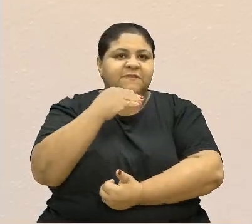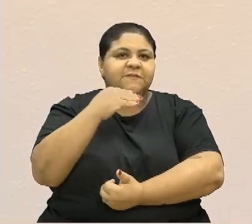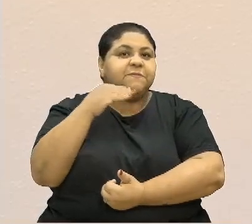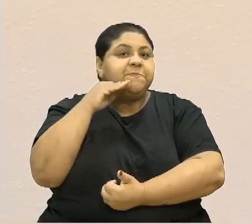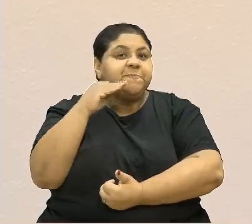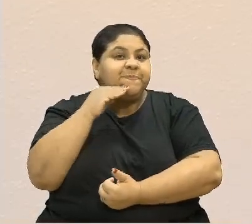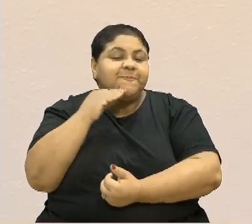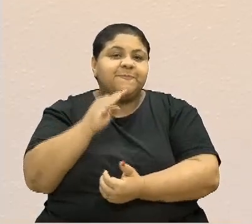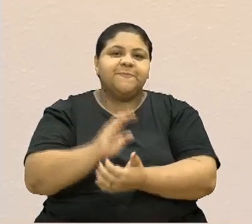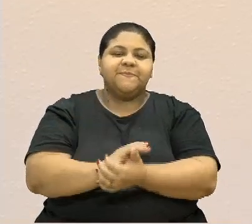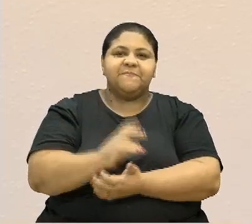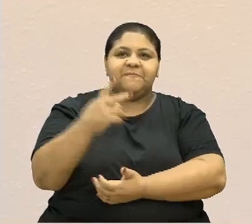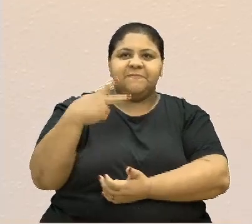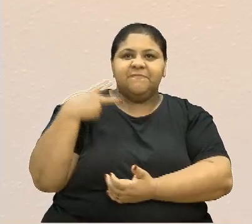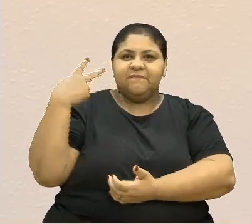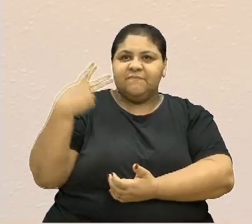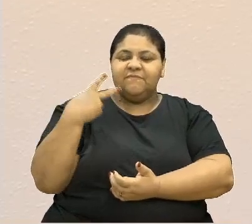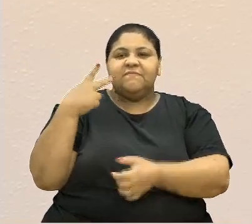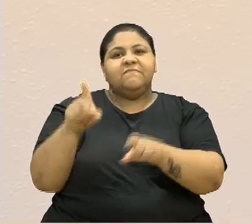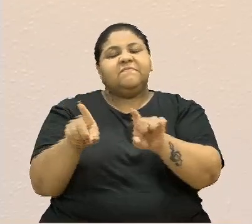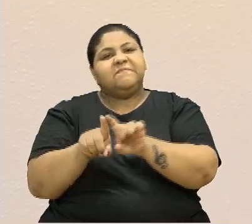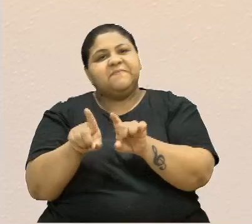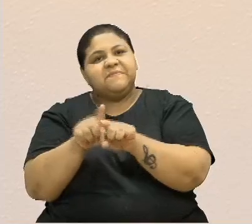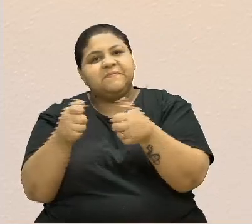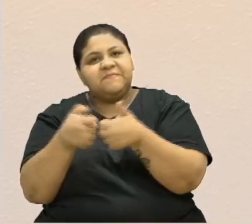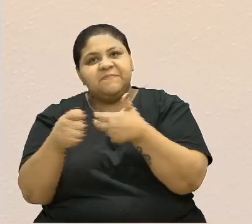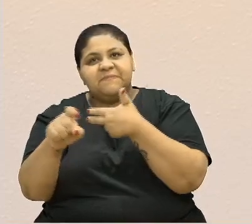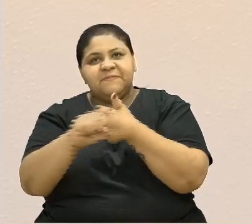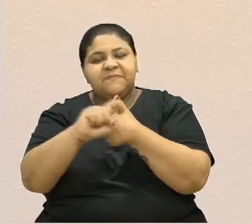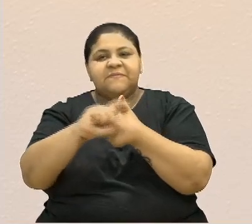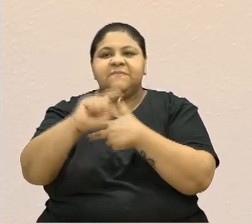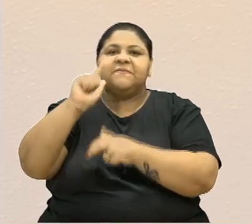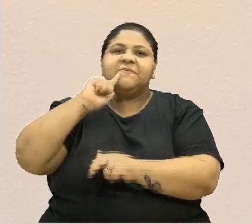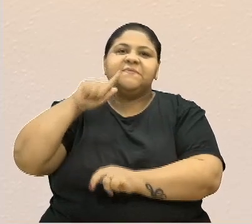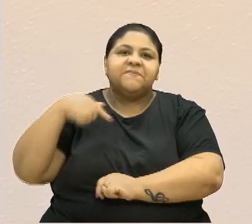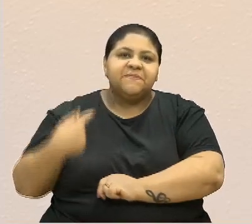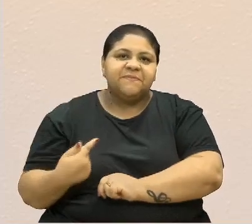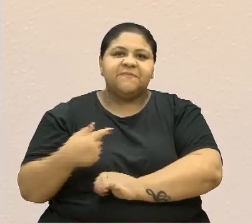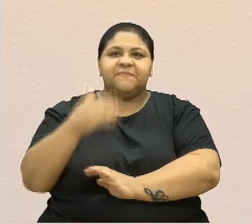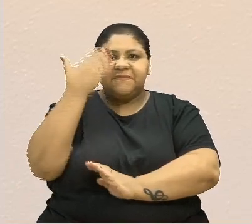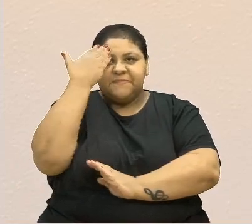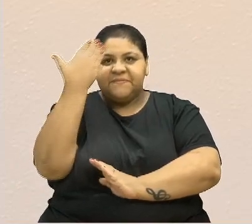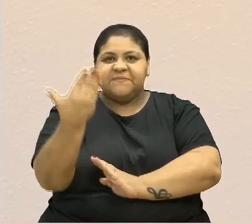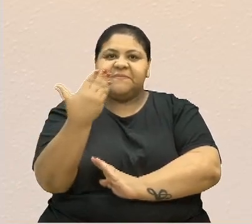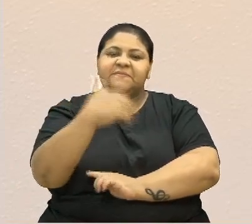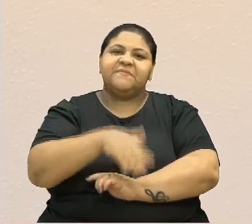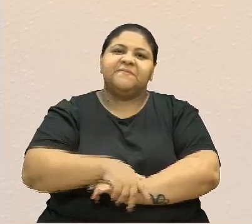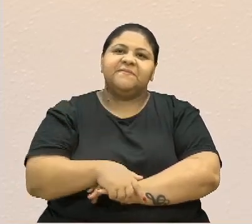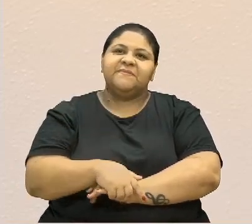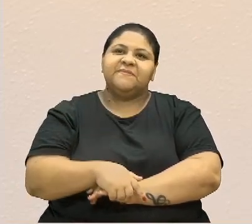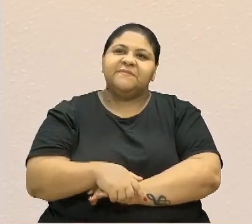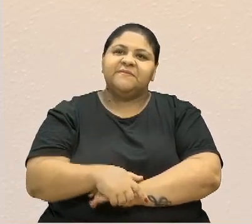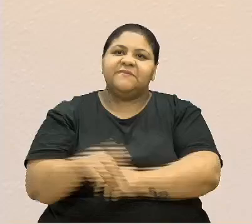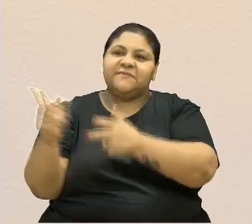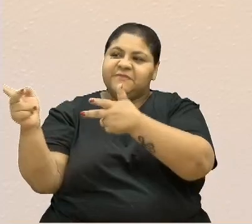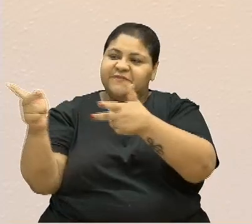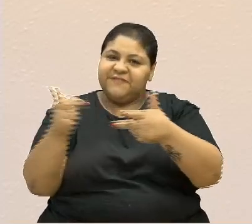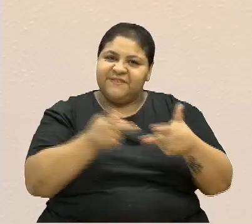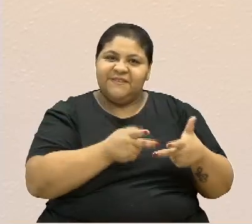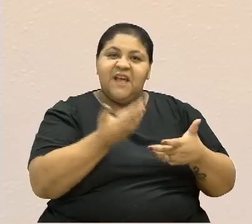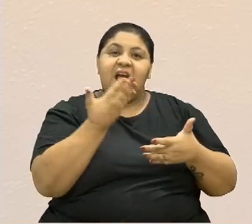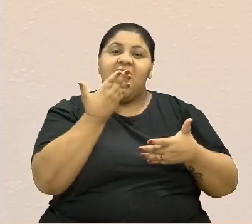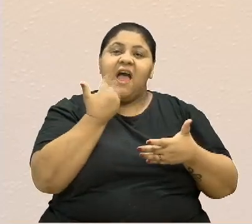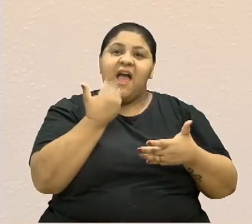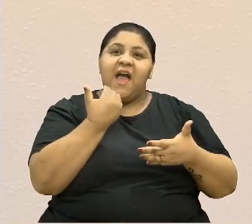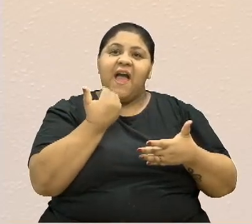nossa vereadora, que também está na executiva, Gladys Frisso. Obrigado por ter ido ontem no nosso jantar.